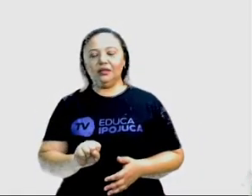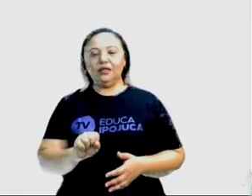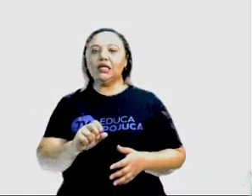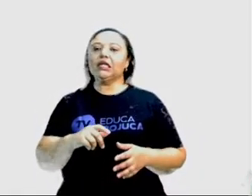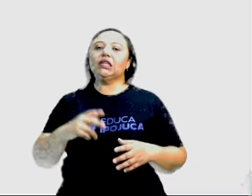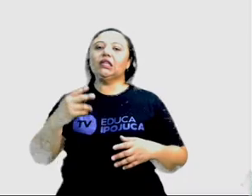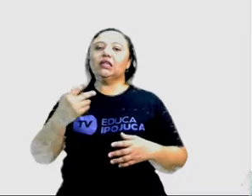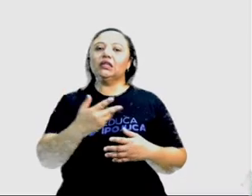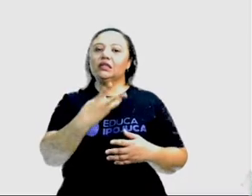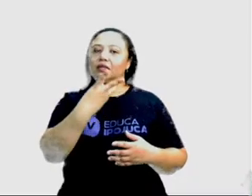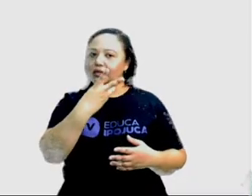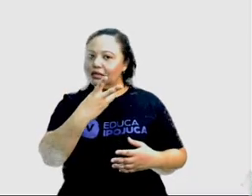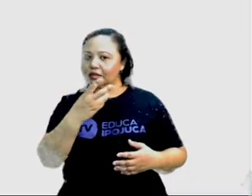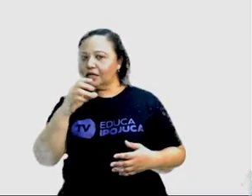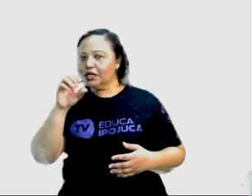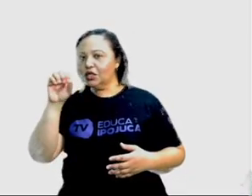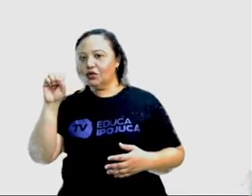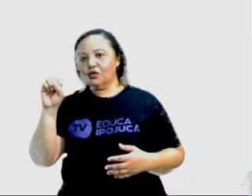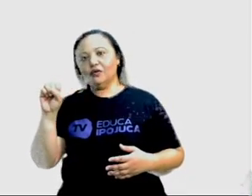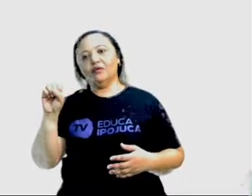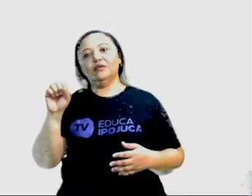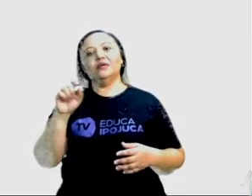39,0% de habitação.